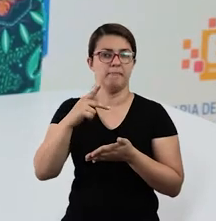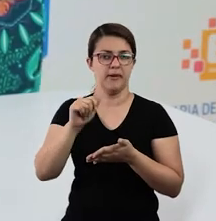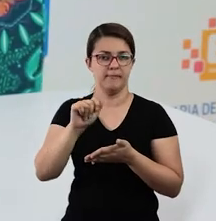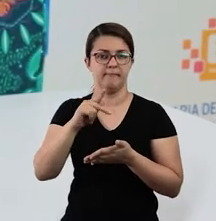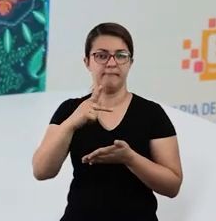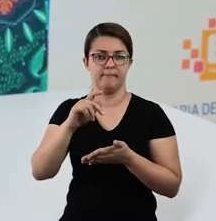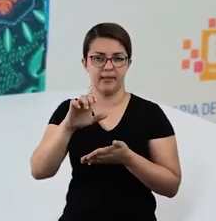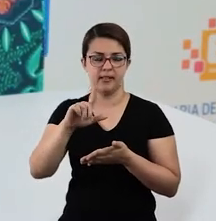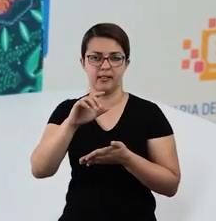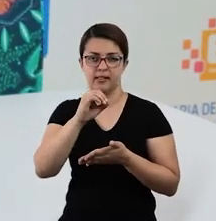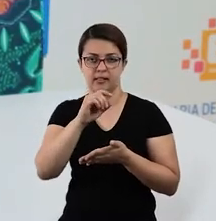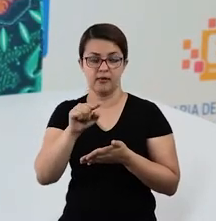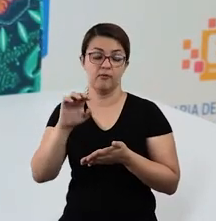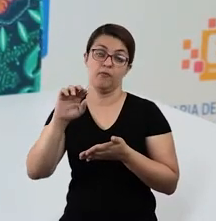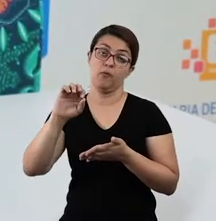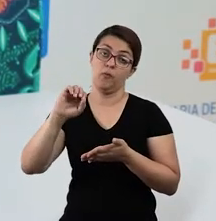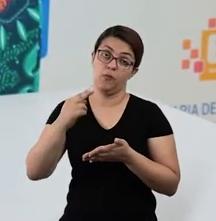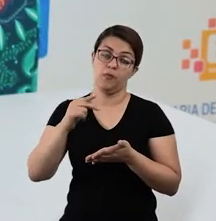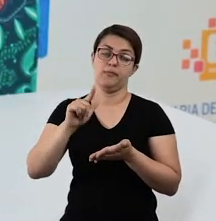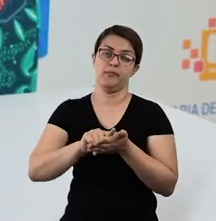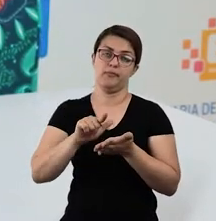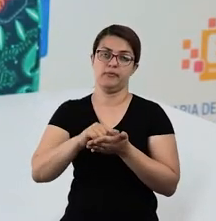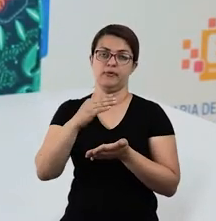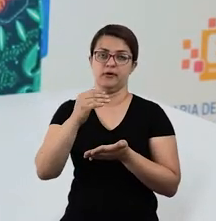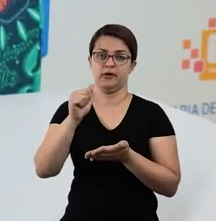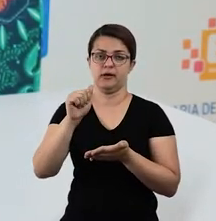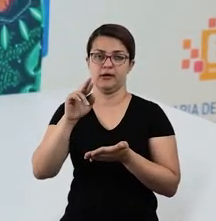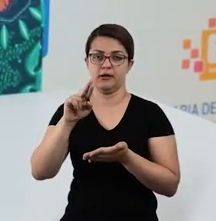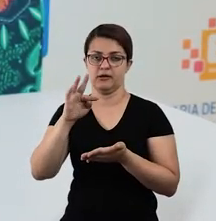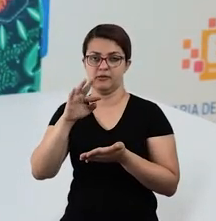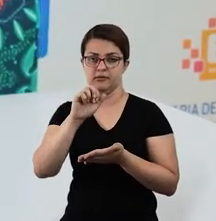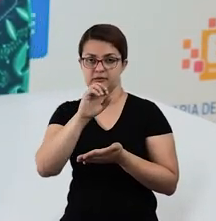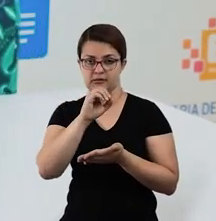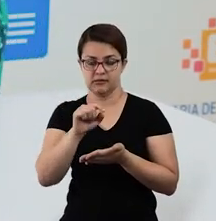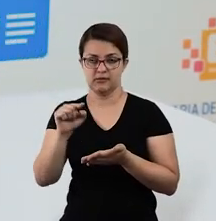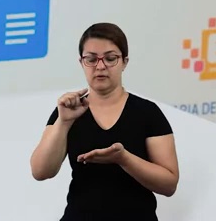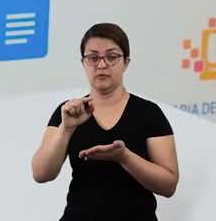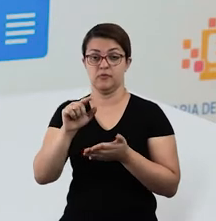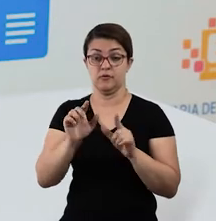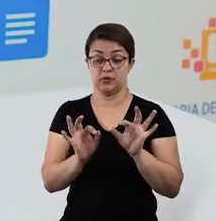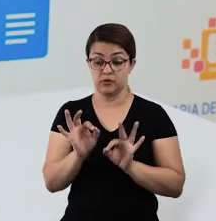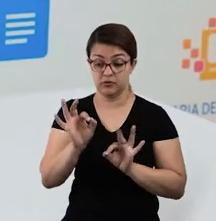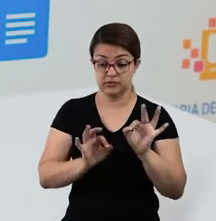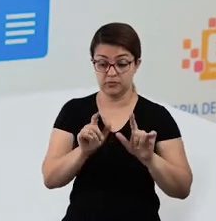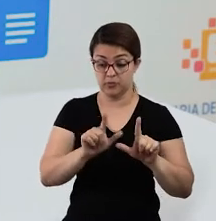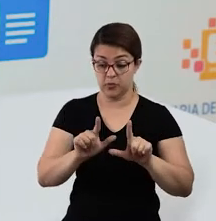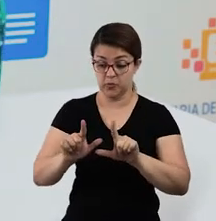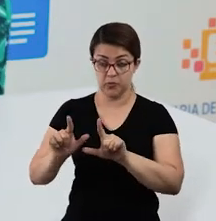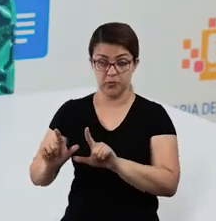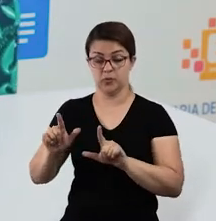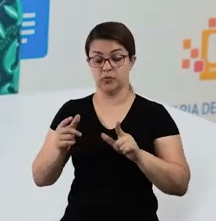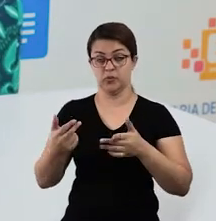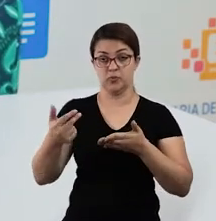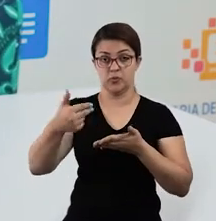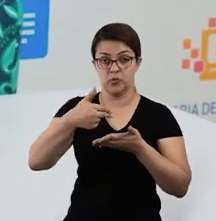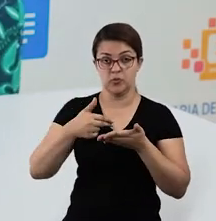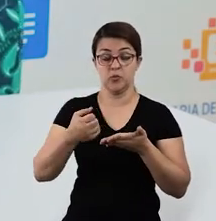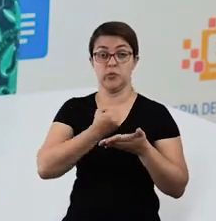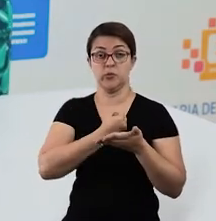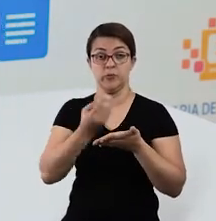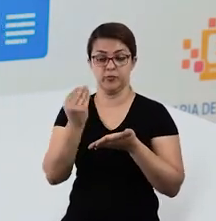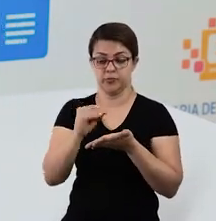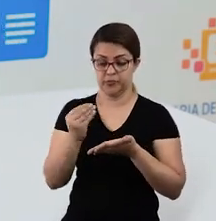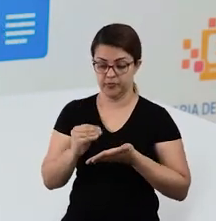papel cartão, fichas com as apresentadas abaixo, para fazer a decomposição dos números das